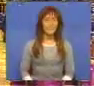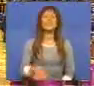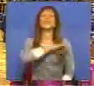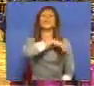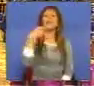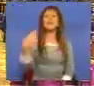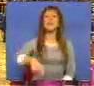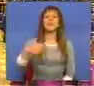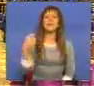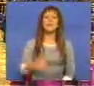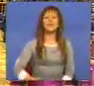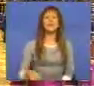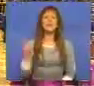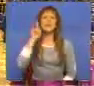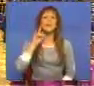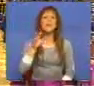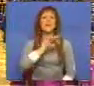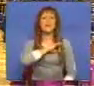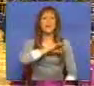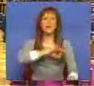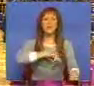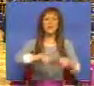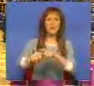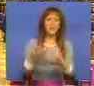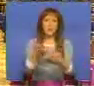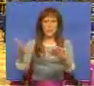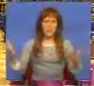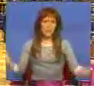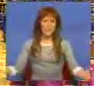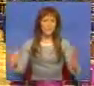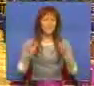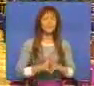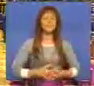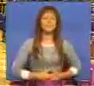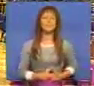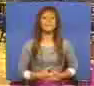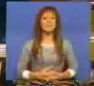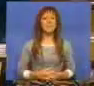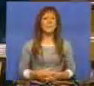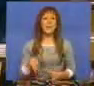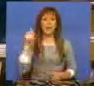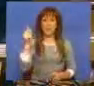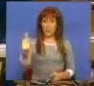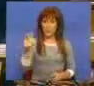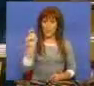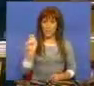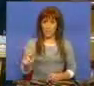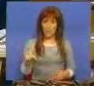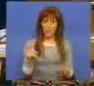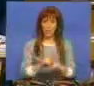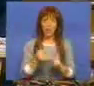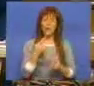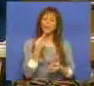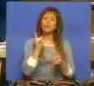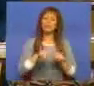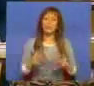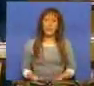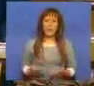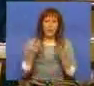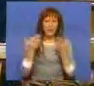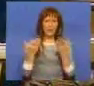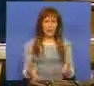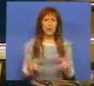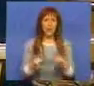Senhor Presidente, senhoras deputadas, senhores deputados, o Bloco de Esquerda reapresenta